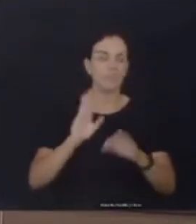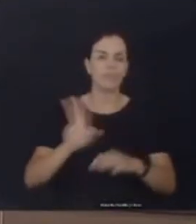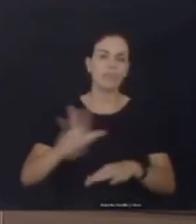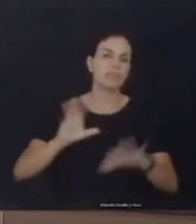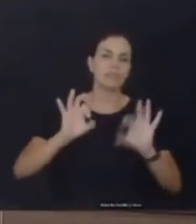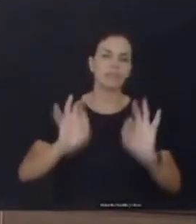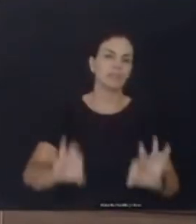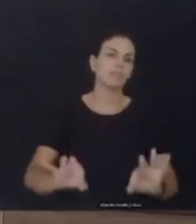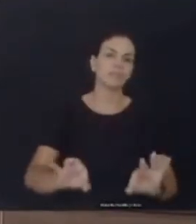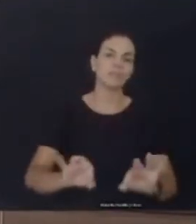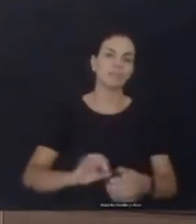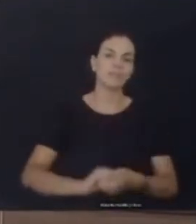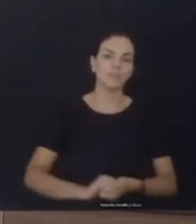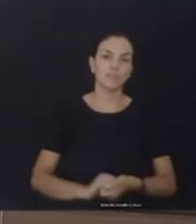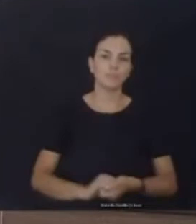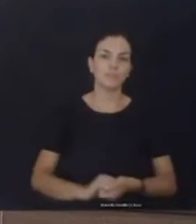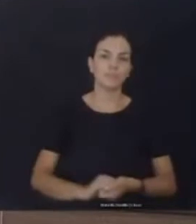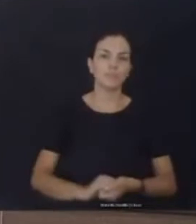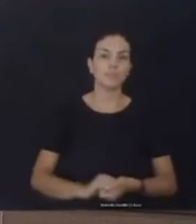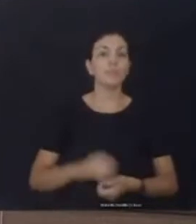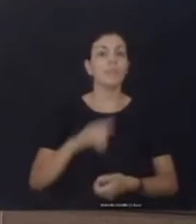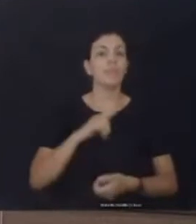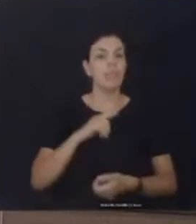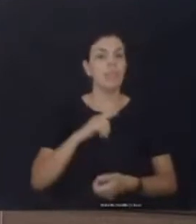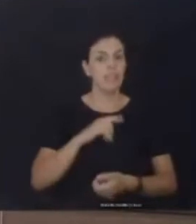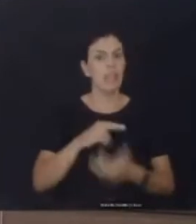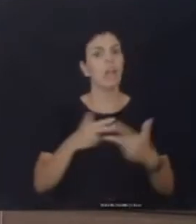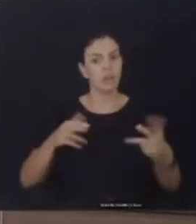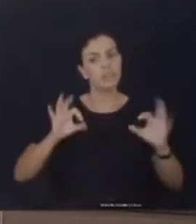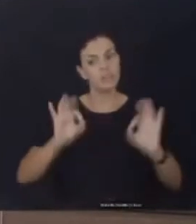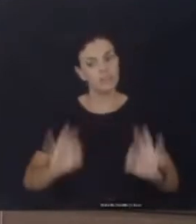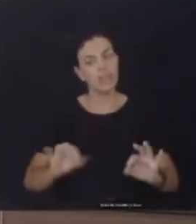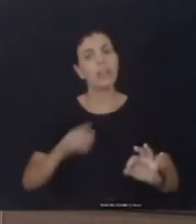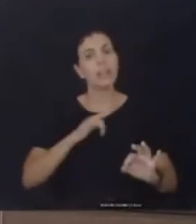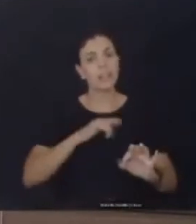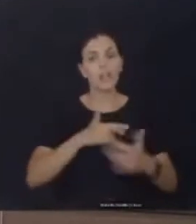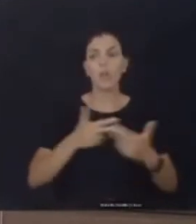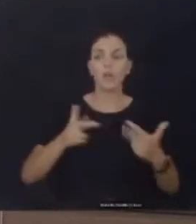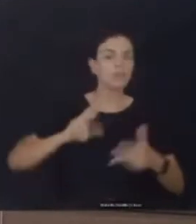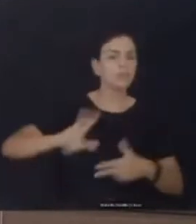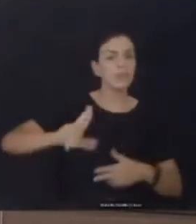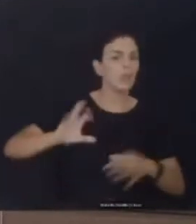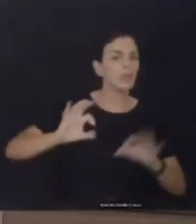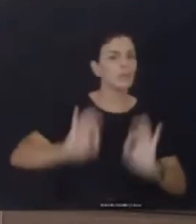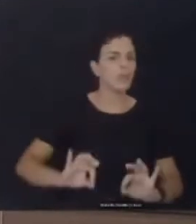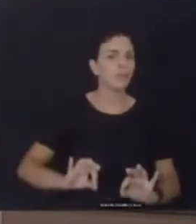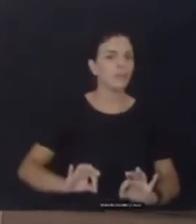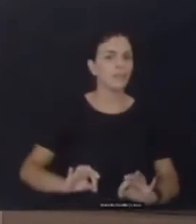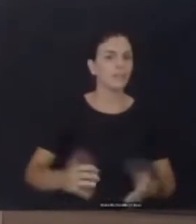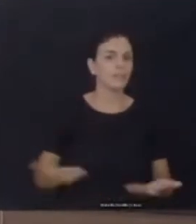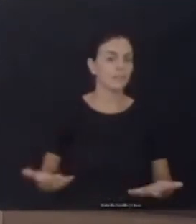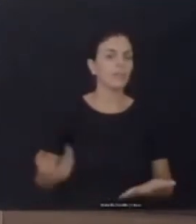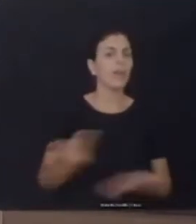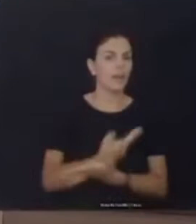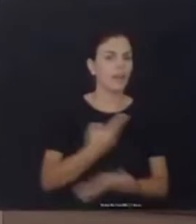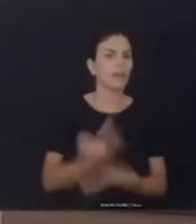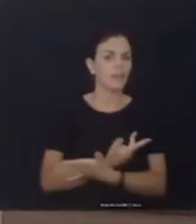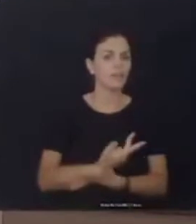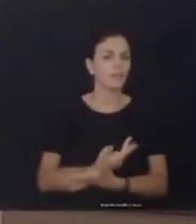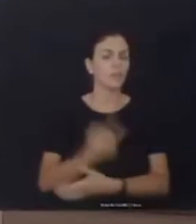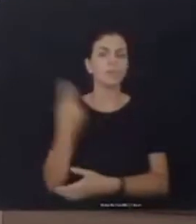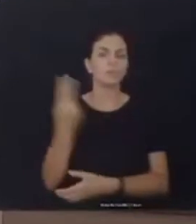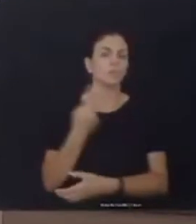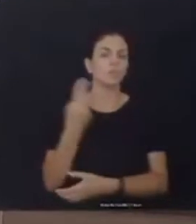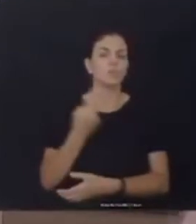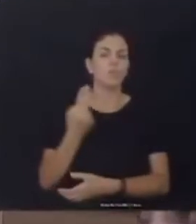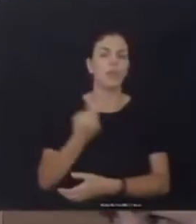Há o que é justo e há o que não é. Você não pode atingir 1/3 do servidor aquele